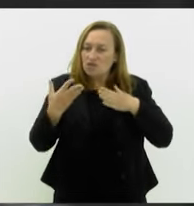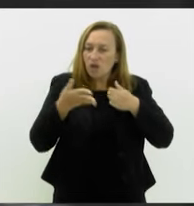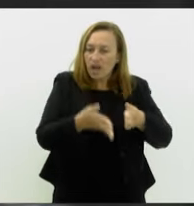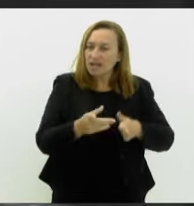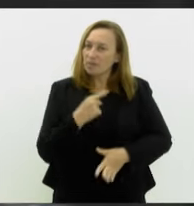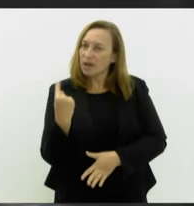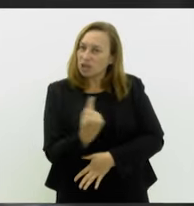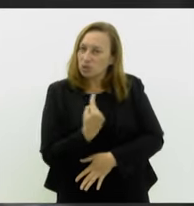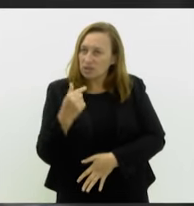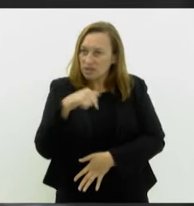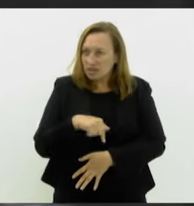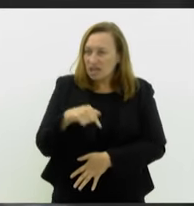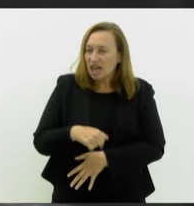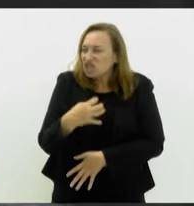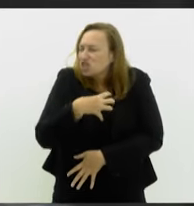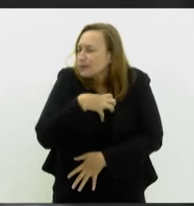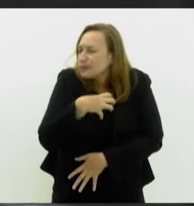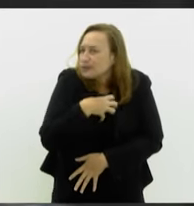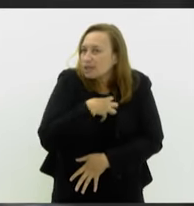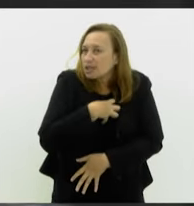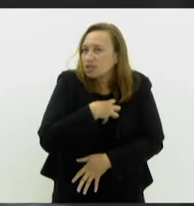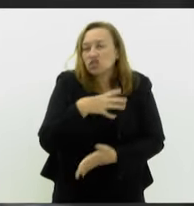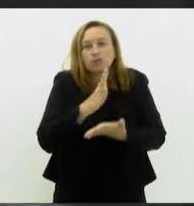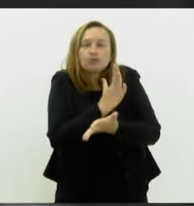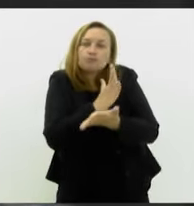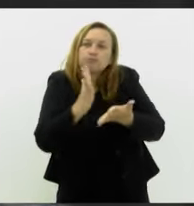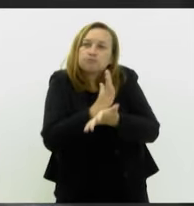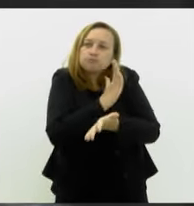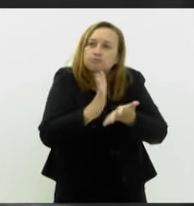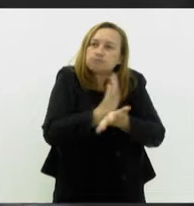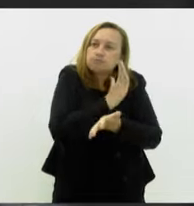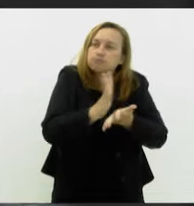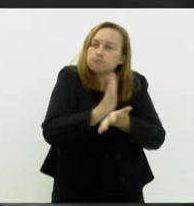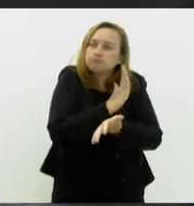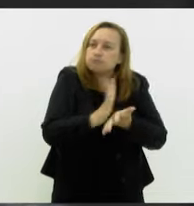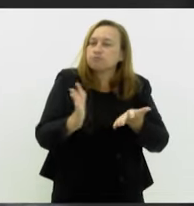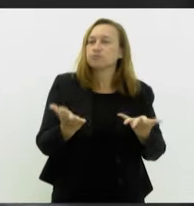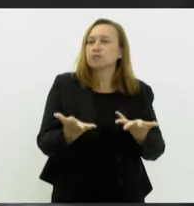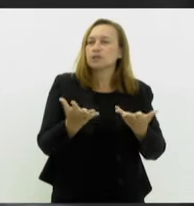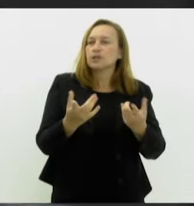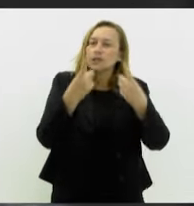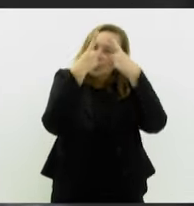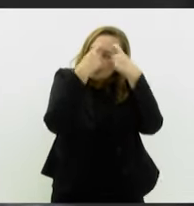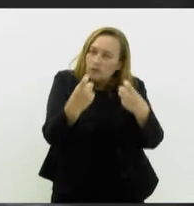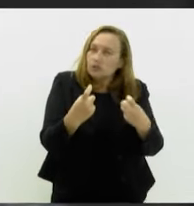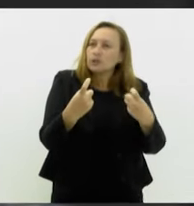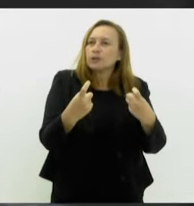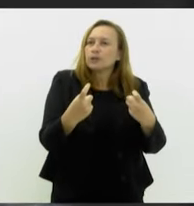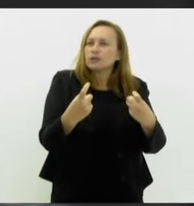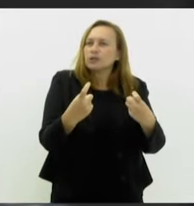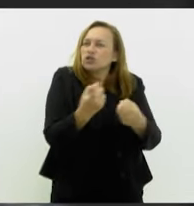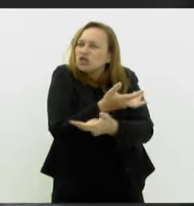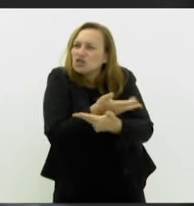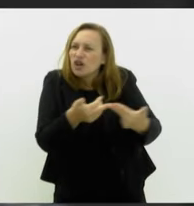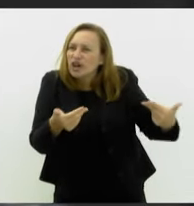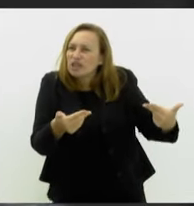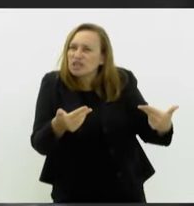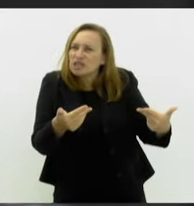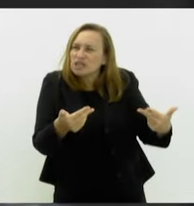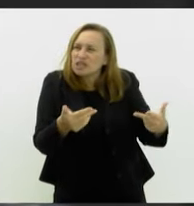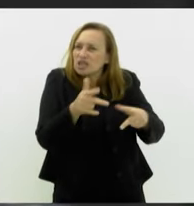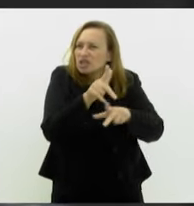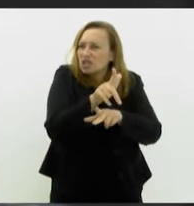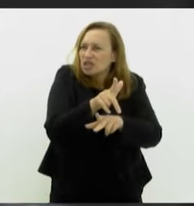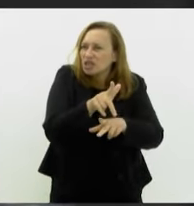que tá aqui a gente sente eh muitas vezes uma aversão ou uma violência feita de várias maneiras diferentes às